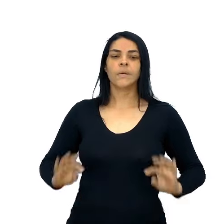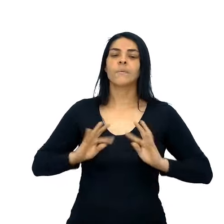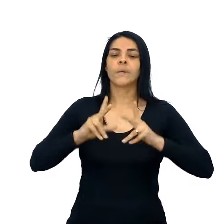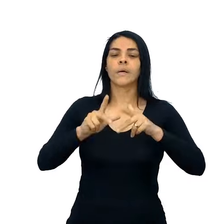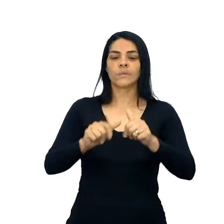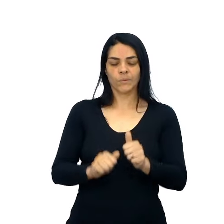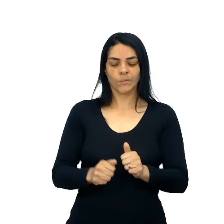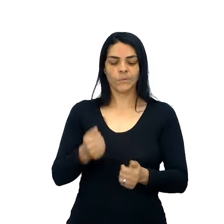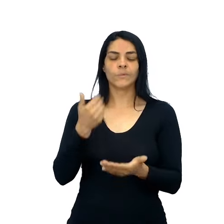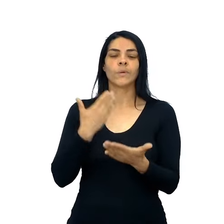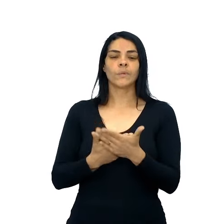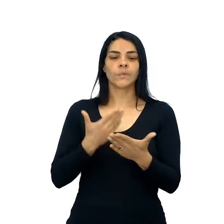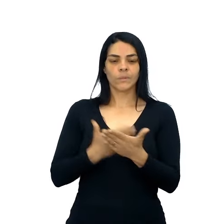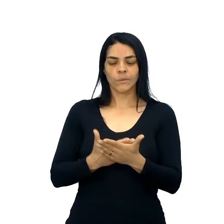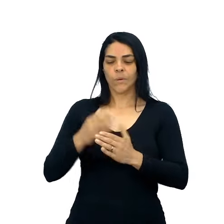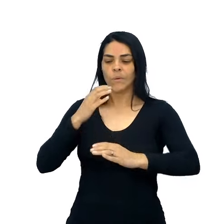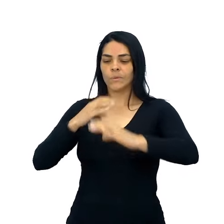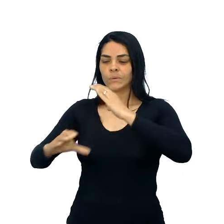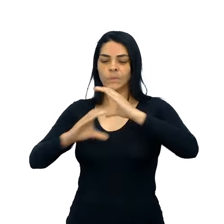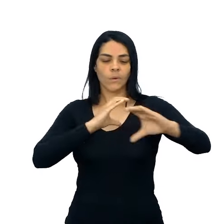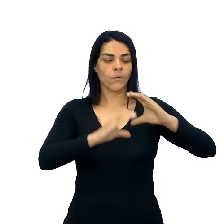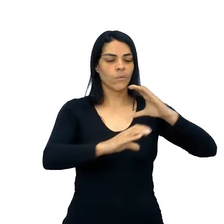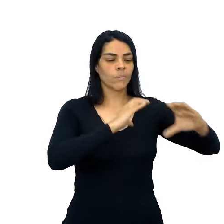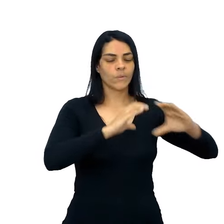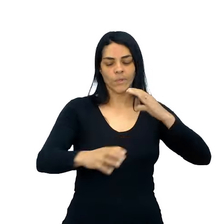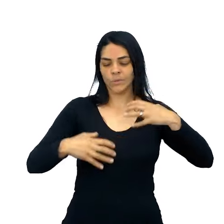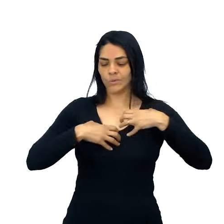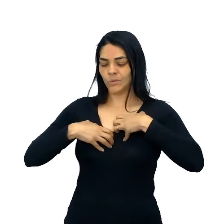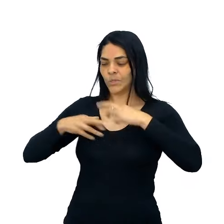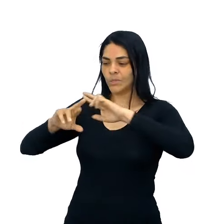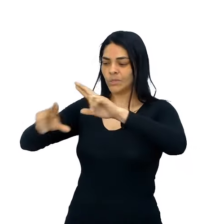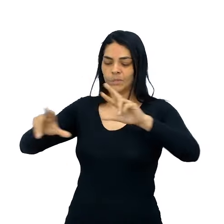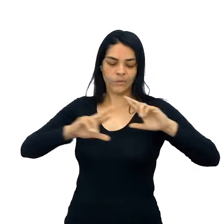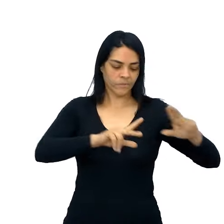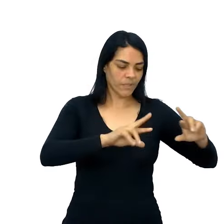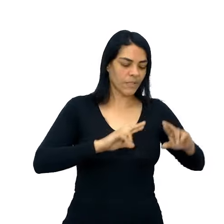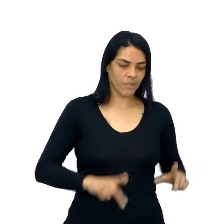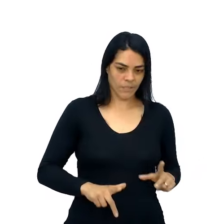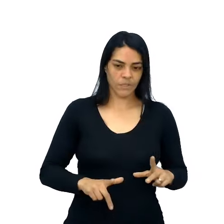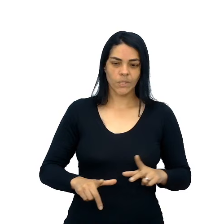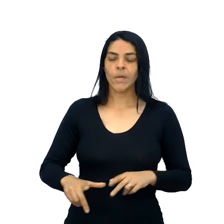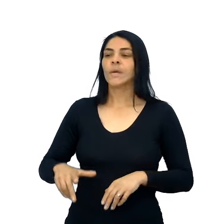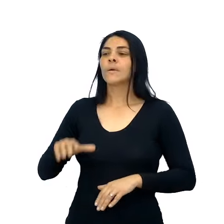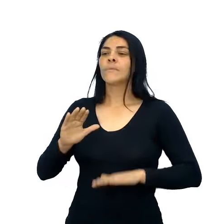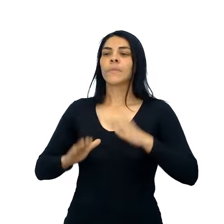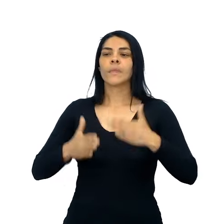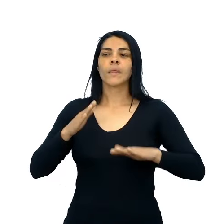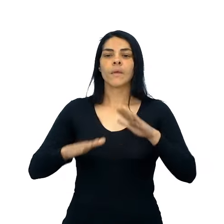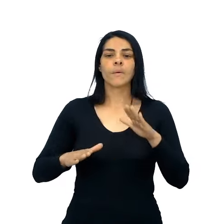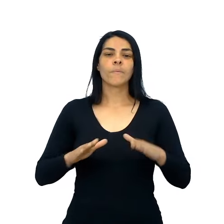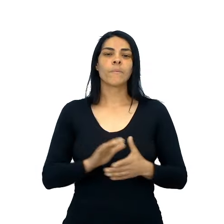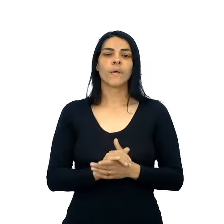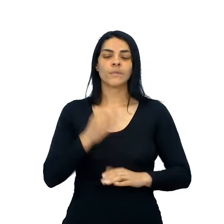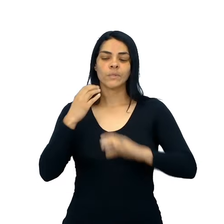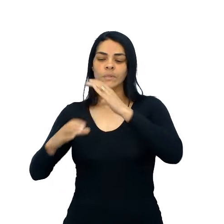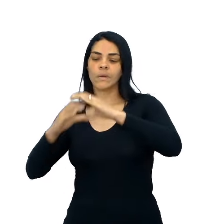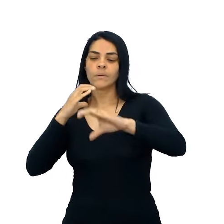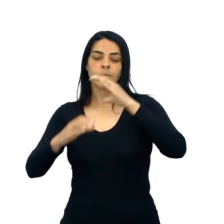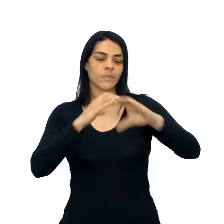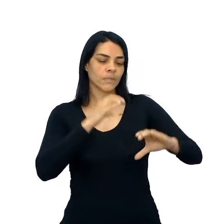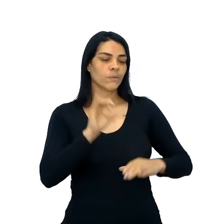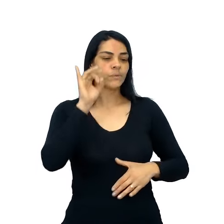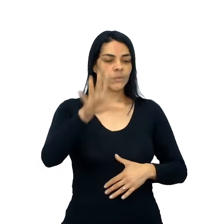se comunique de diferentes maneiras, dependendo das intencionalidades comunicativas que ele empregar em cada